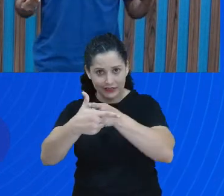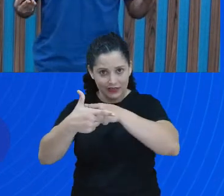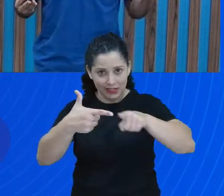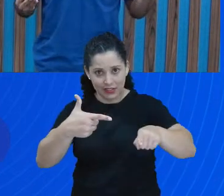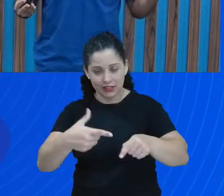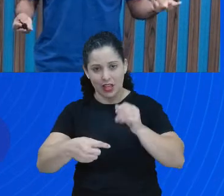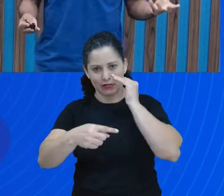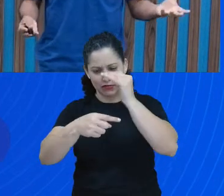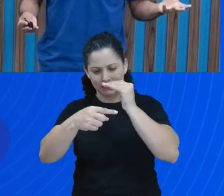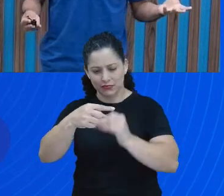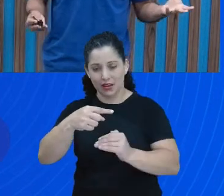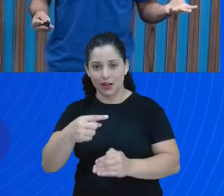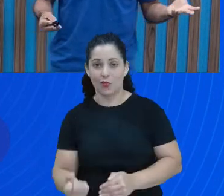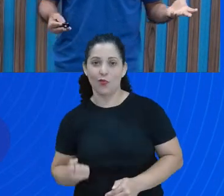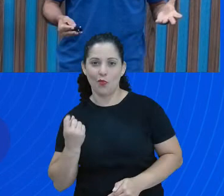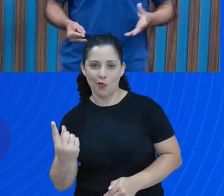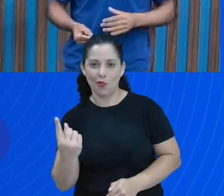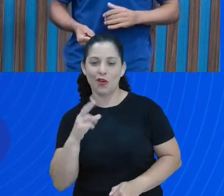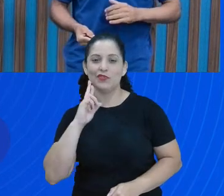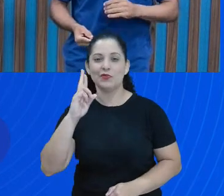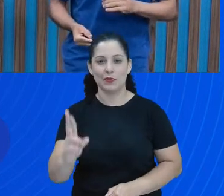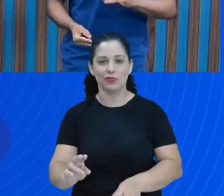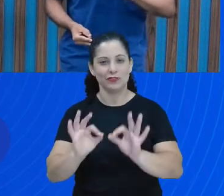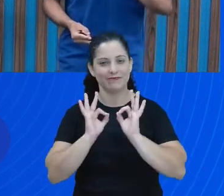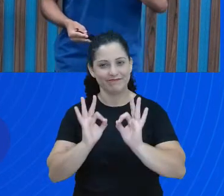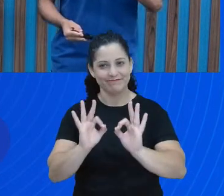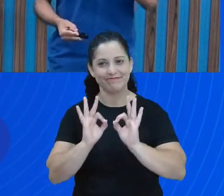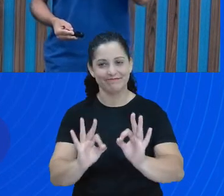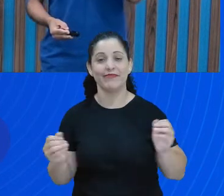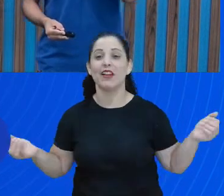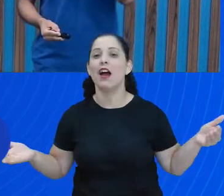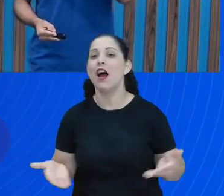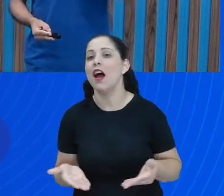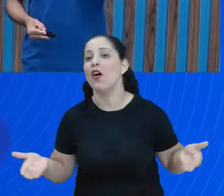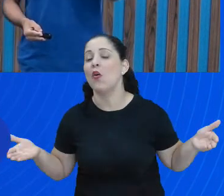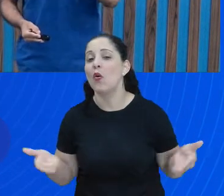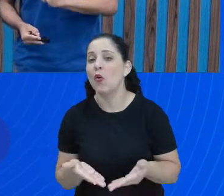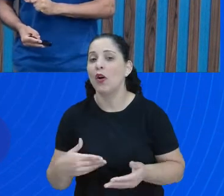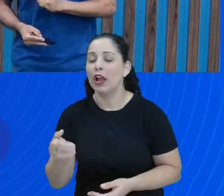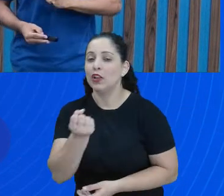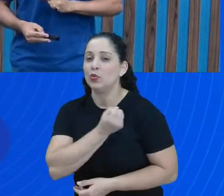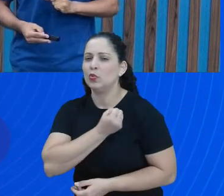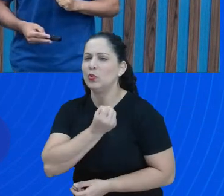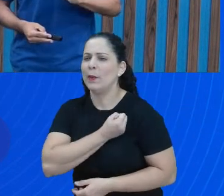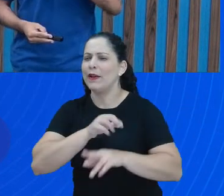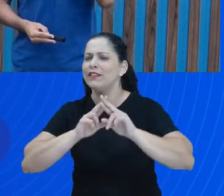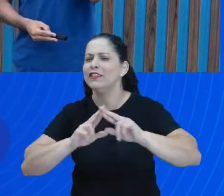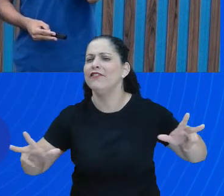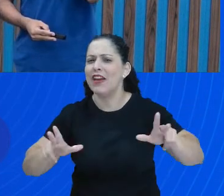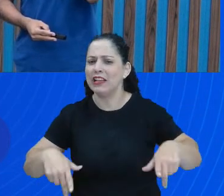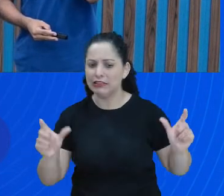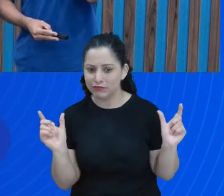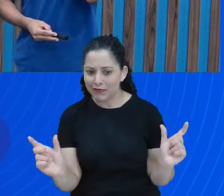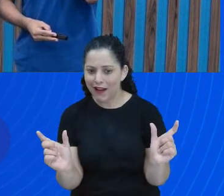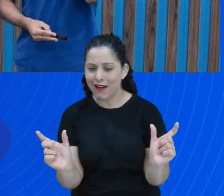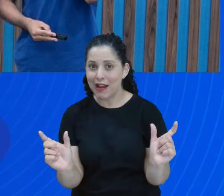um inteiro. Olha que massa! Show de bola, né? Agora, se for denominadores diferentes...